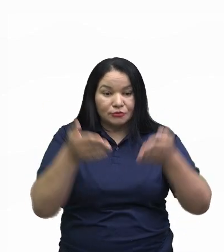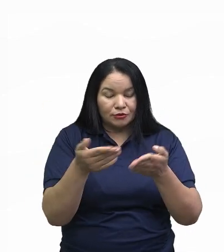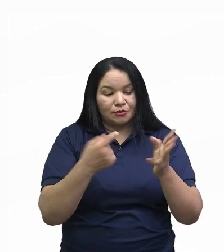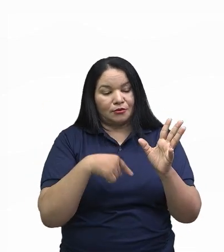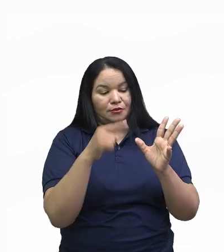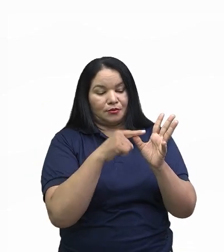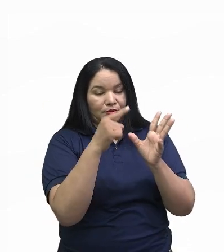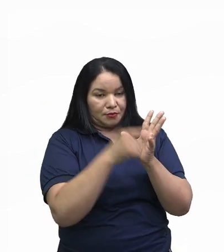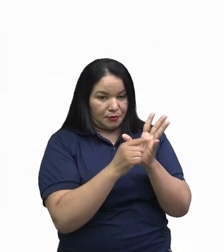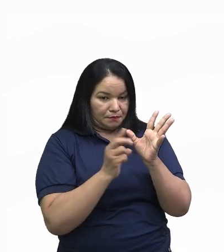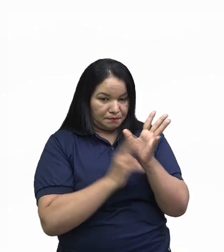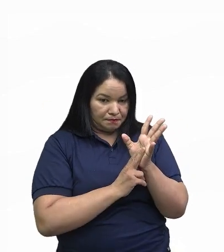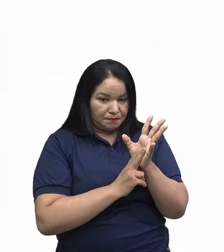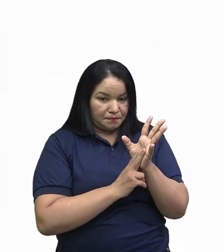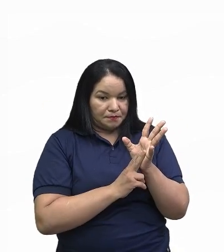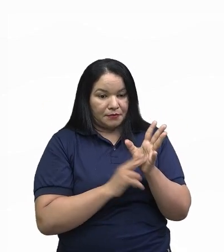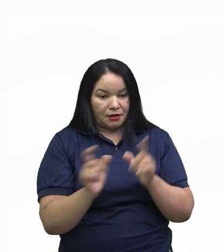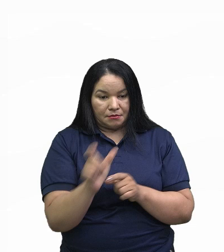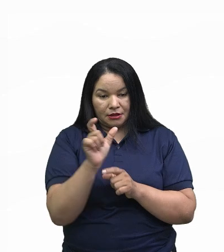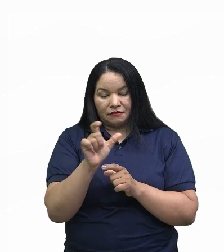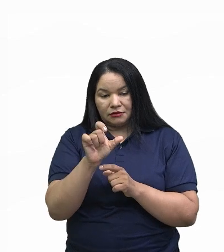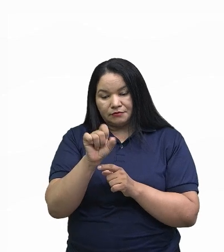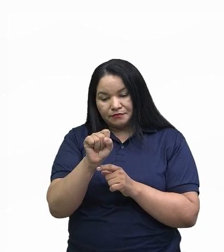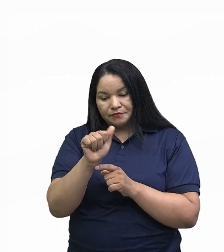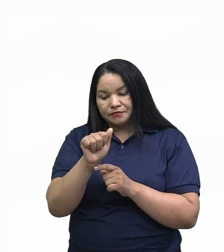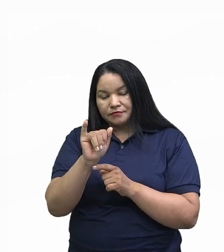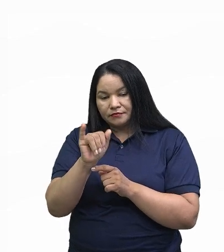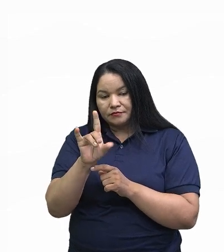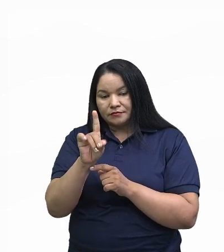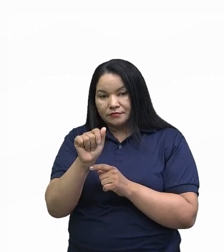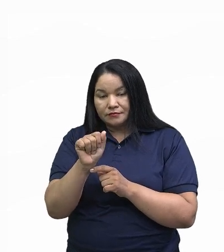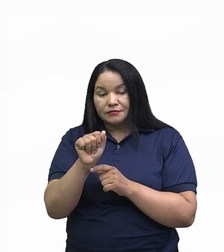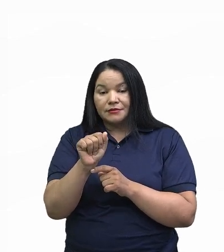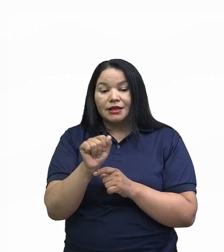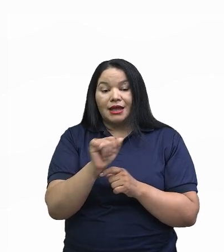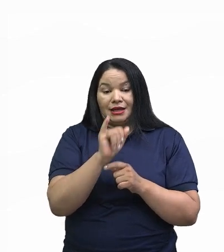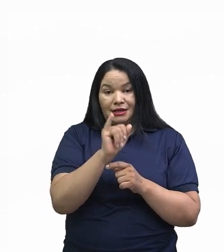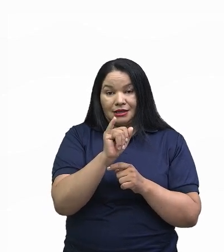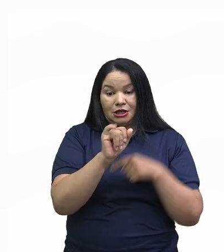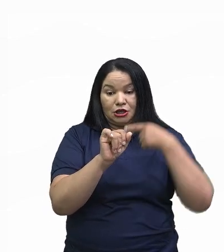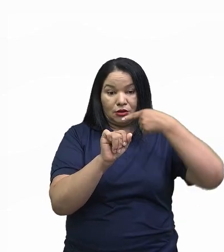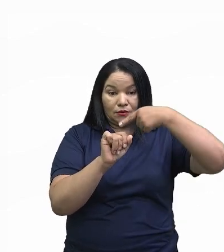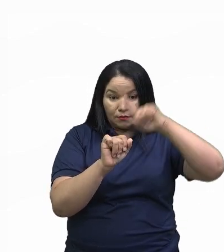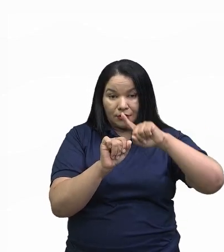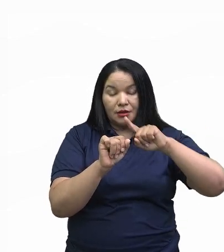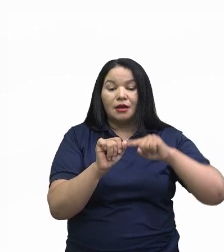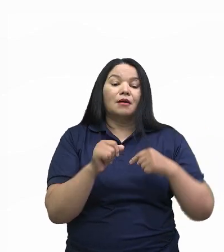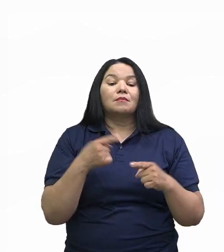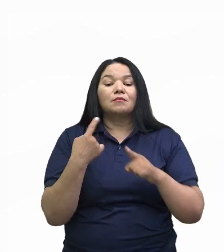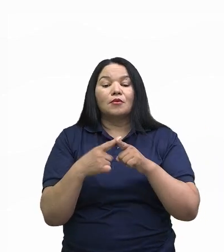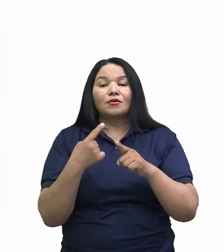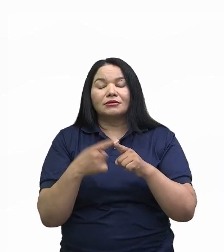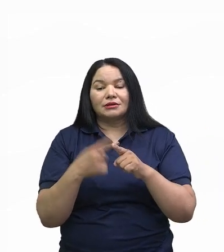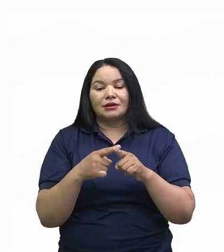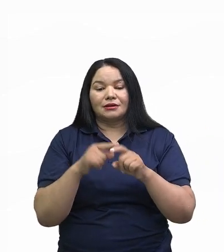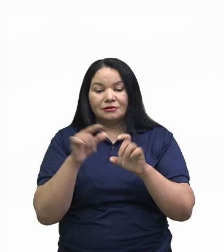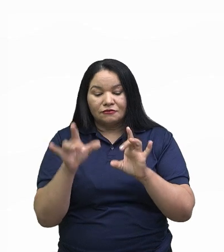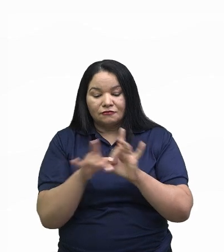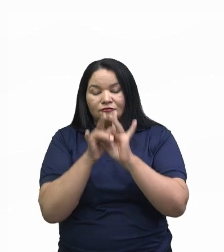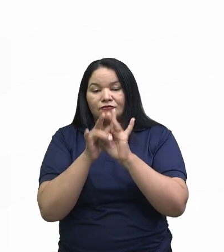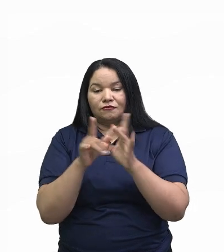hiato. Então, observe a palavra saída, recebe acento porque o I é tônico e forma um hiato com a vogal